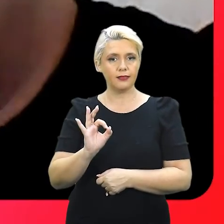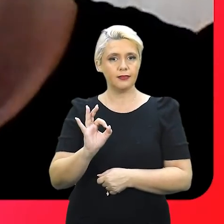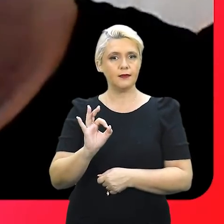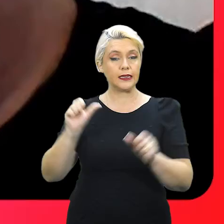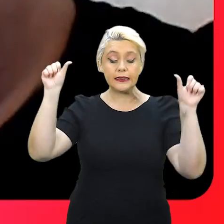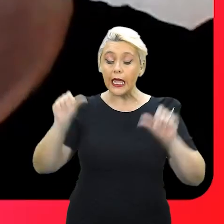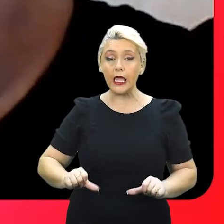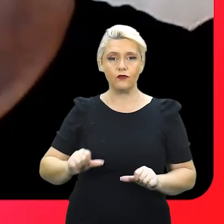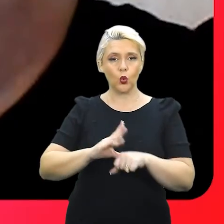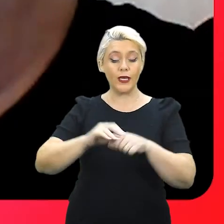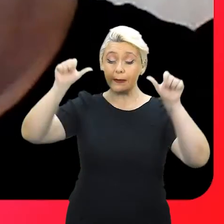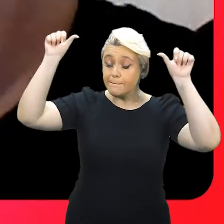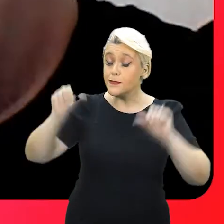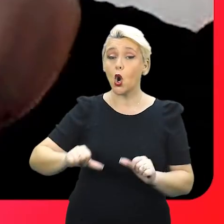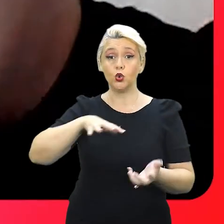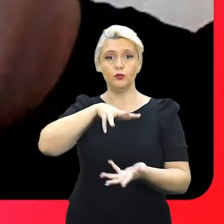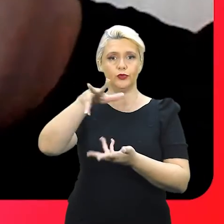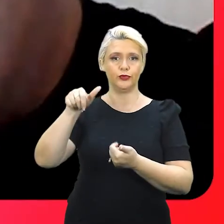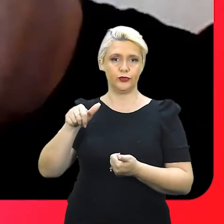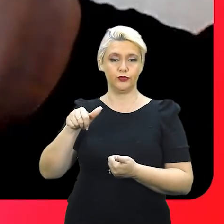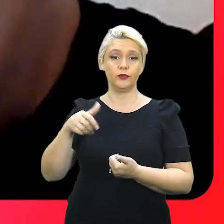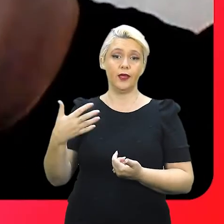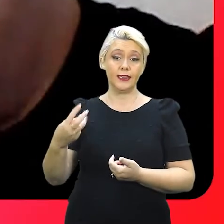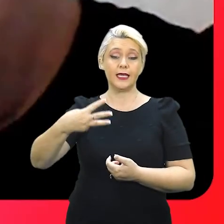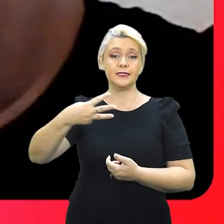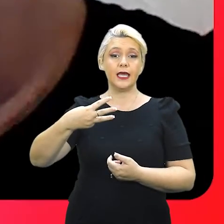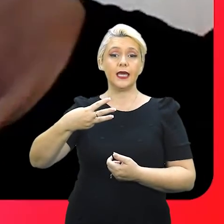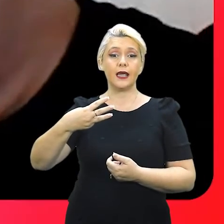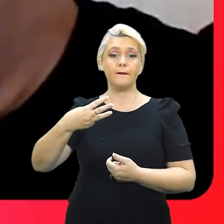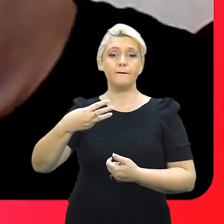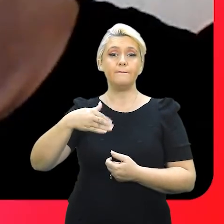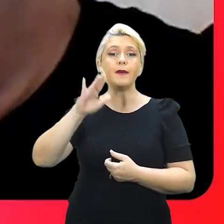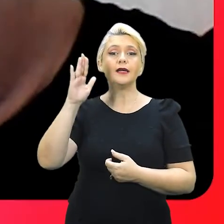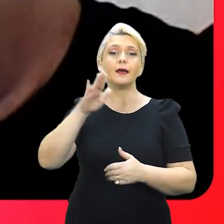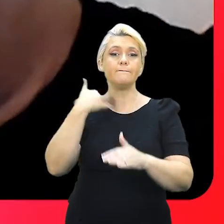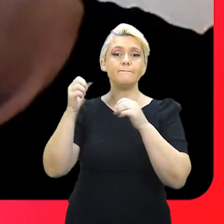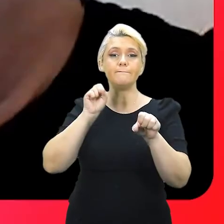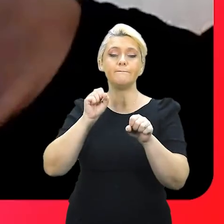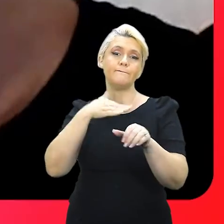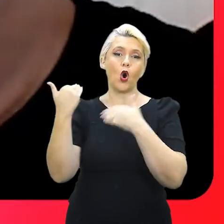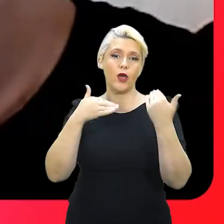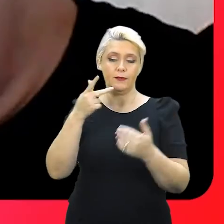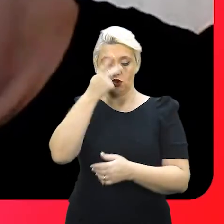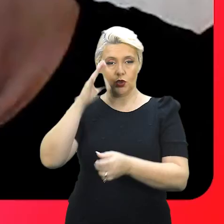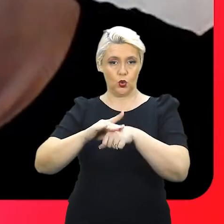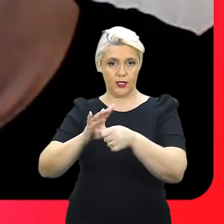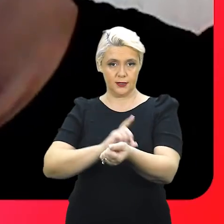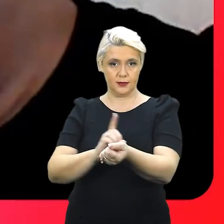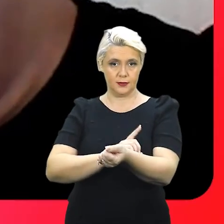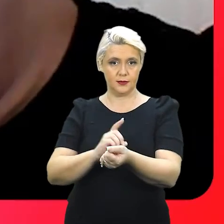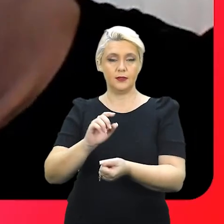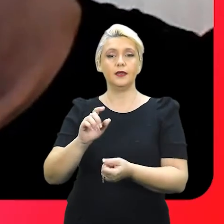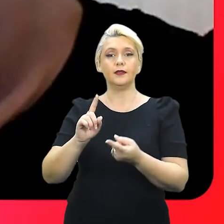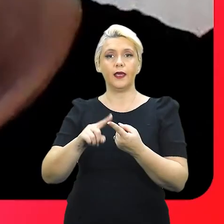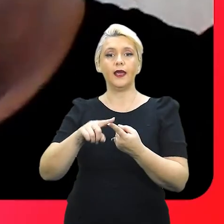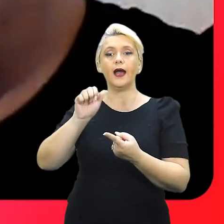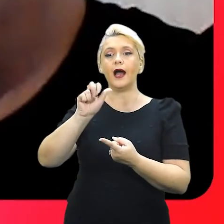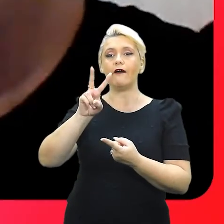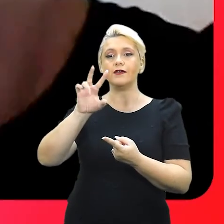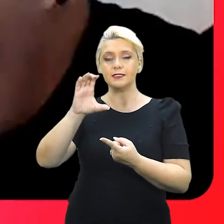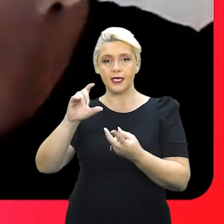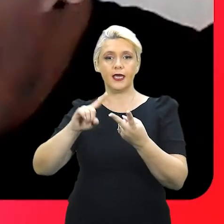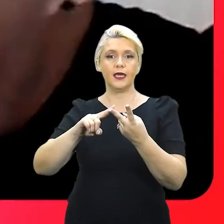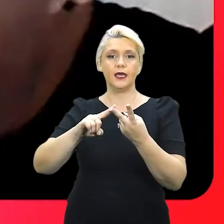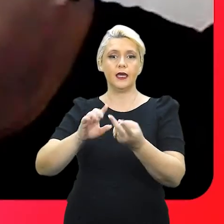terrível do mundo, embora seja a terceira que mais mate. As 2 anteriores, AVC e hipertensão,